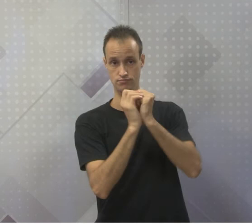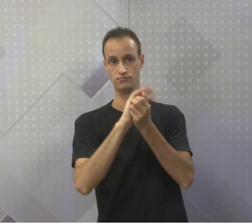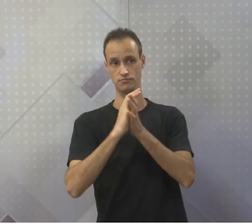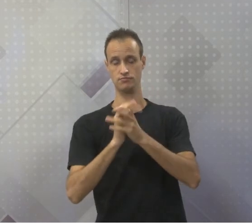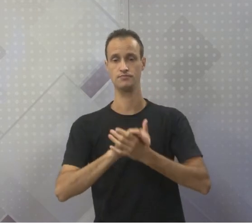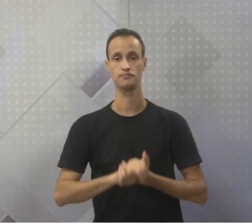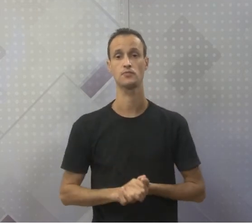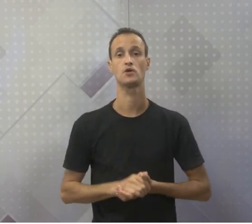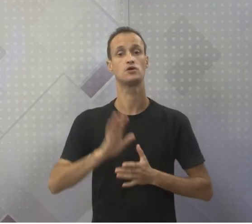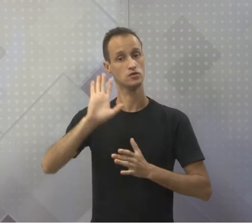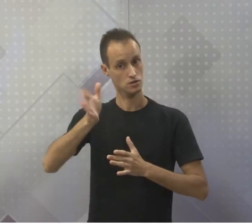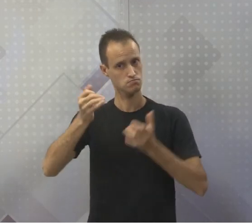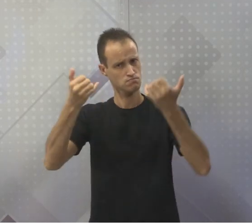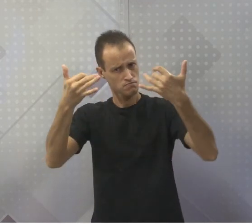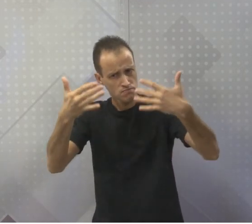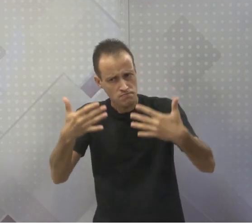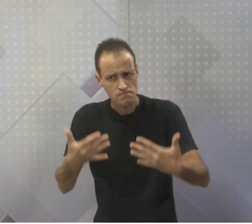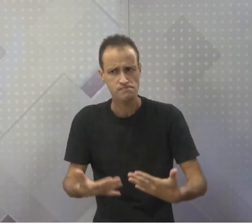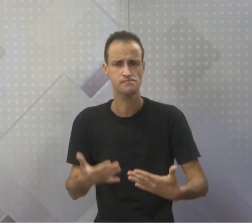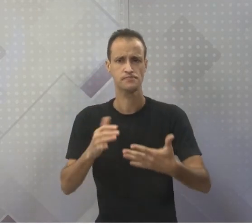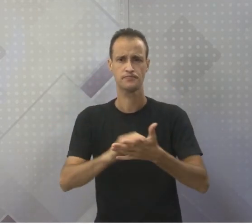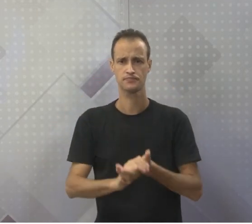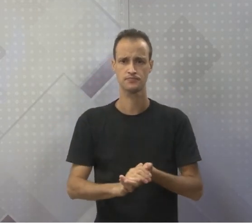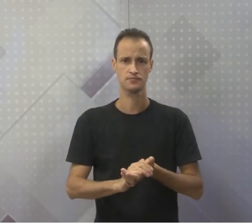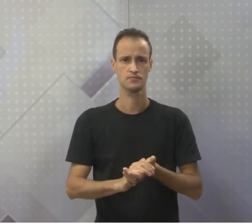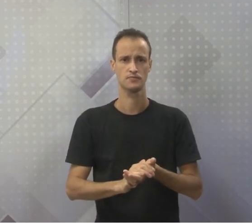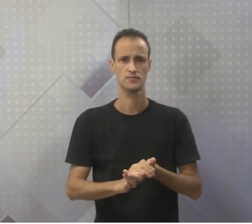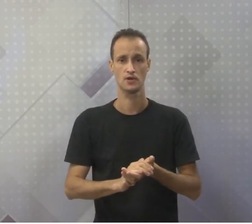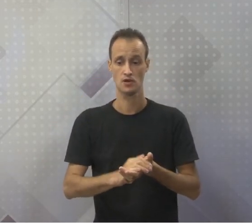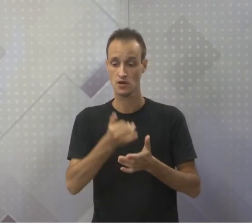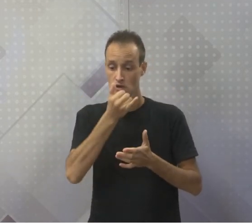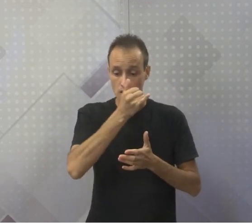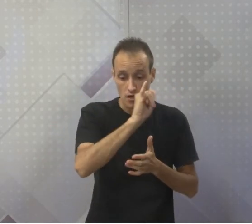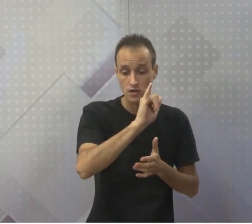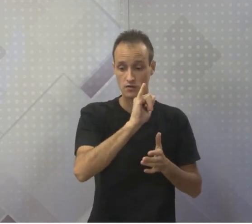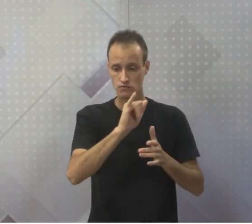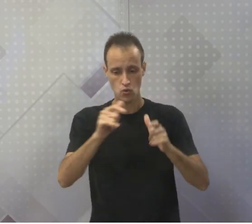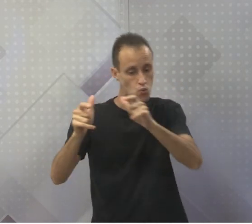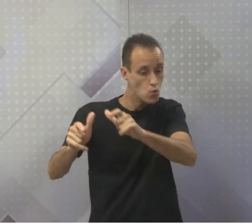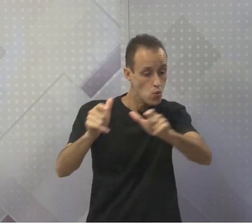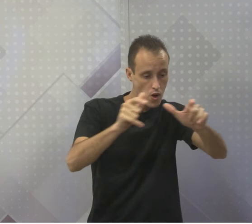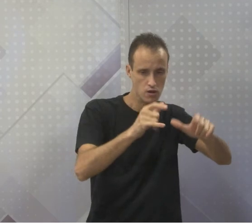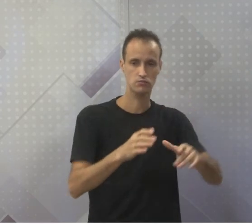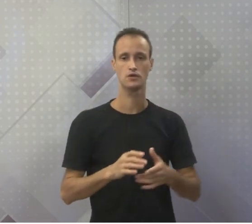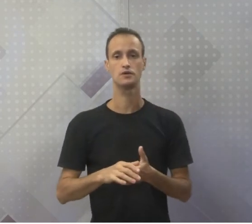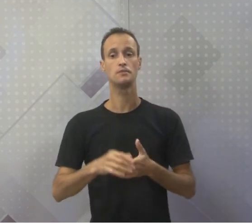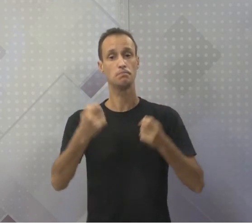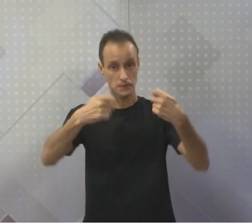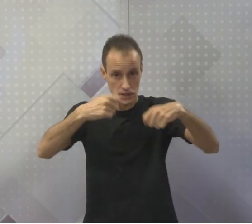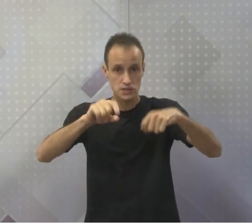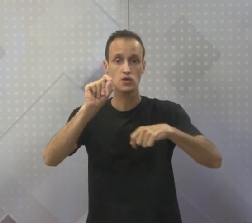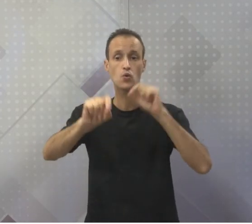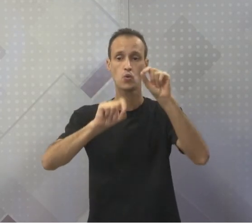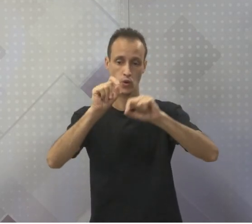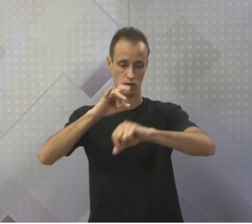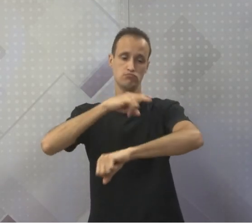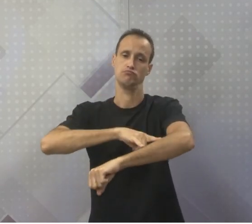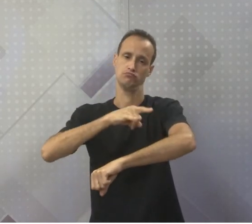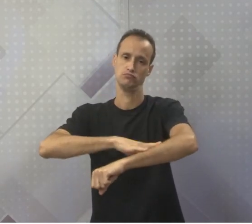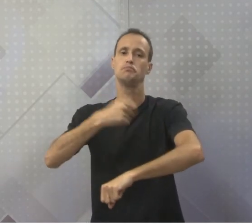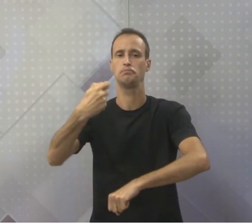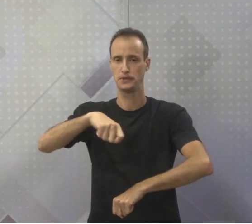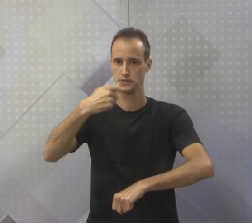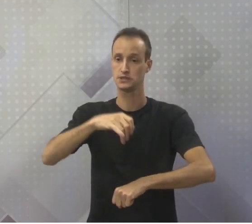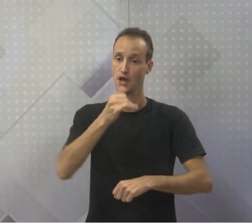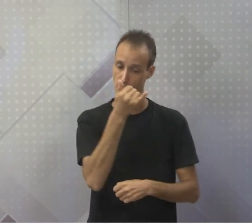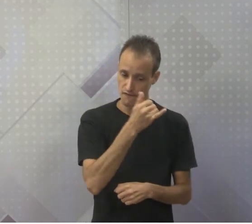de prevenção por instalações sanitárias. O ambiente que tem instalações sanitárias evita uma série de doenças, não